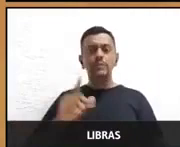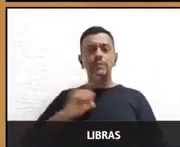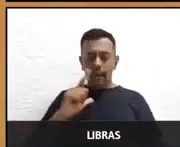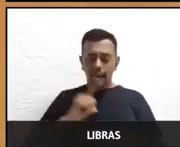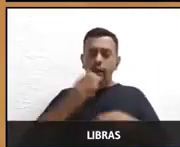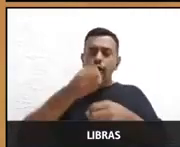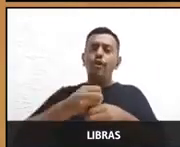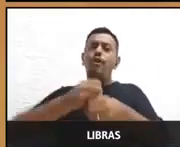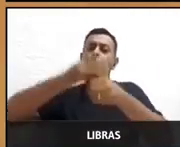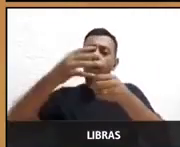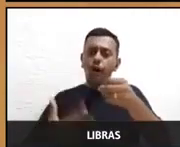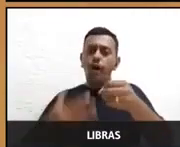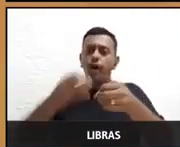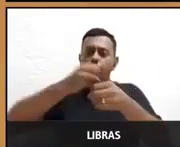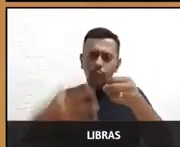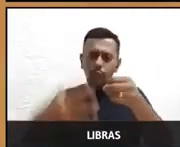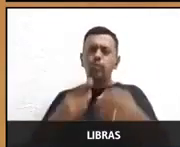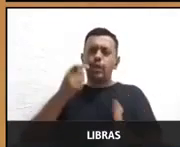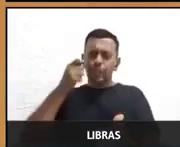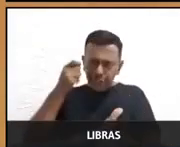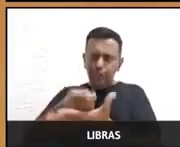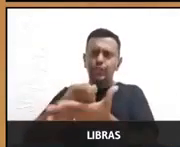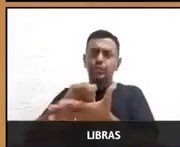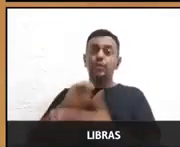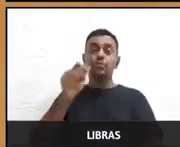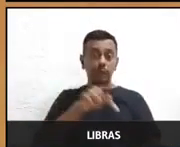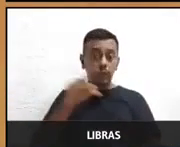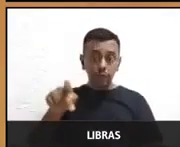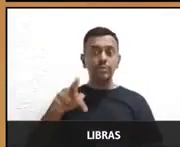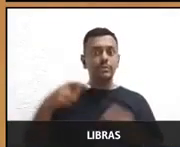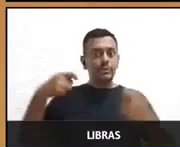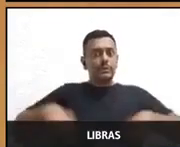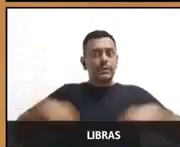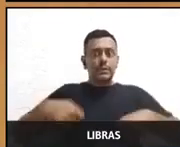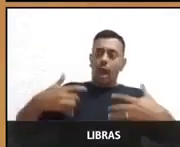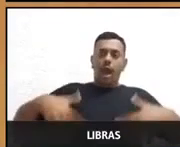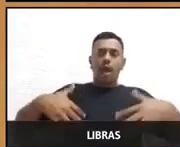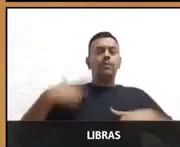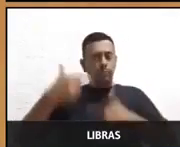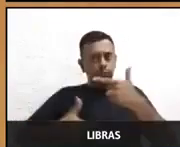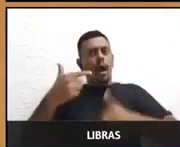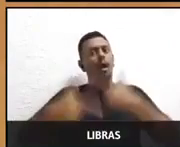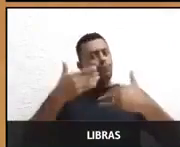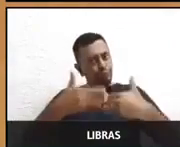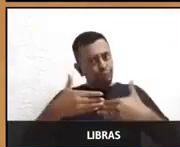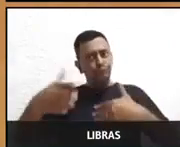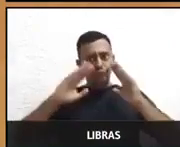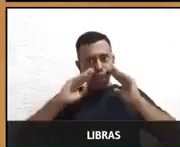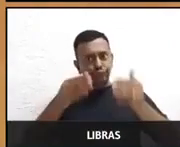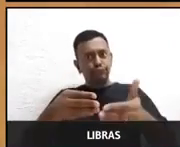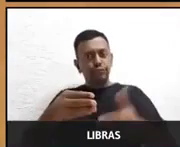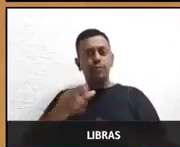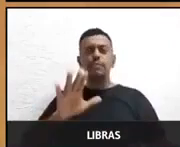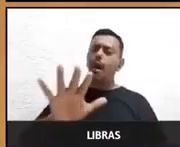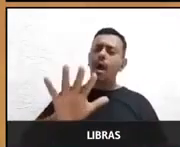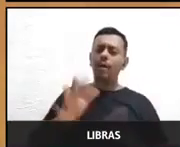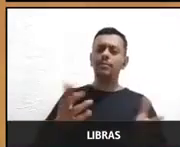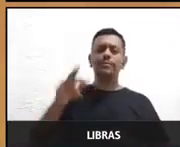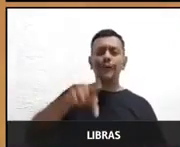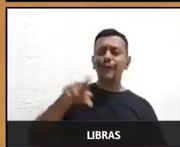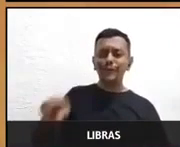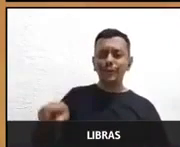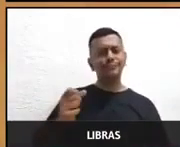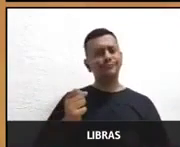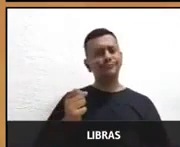conteúdo bastante rígido, os professores são obrigados a cobrir esse conteúdo e raramente eles podem se envolver